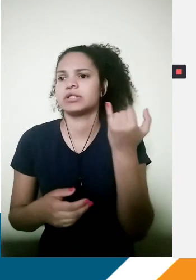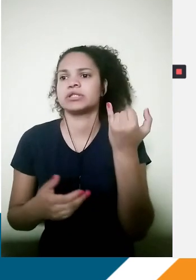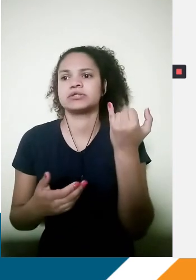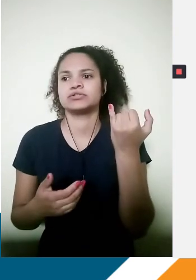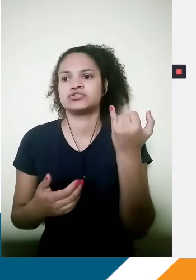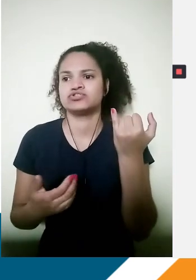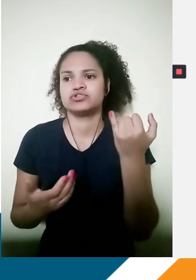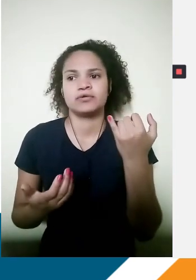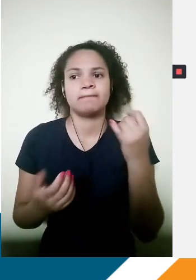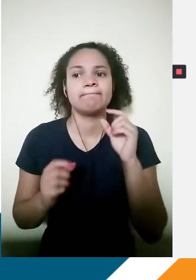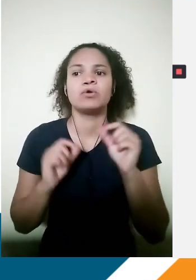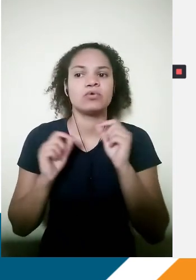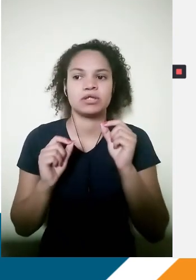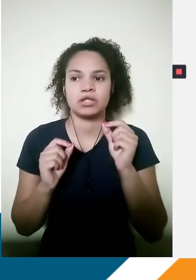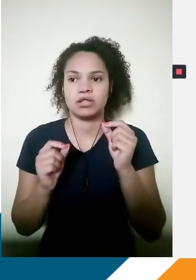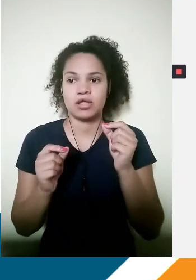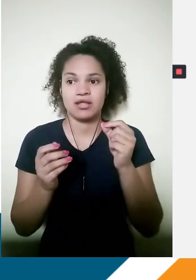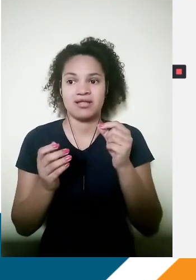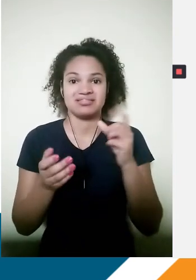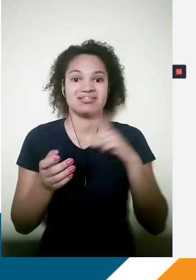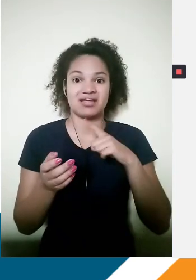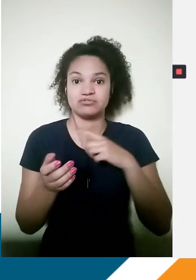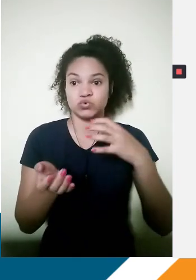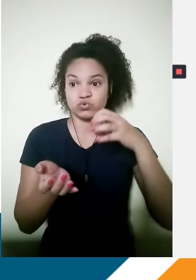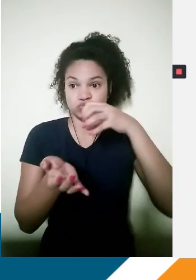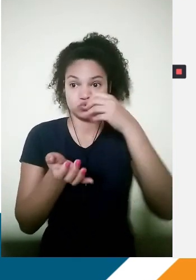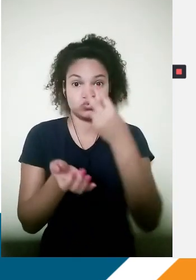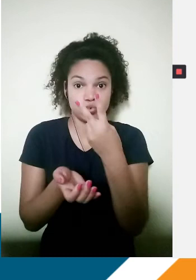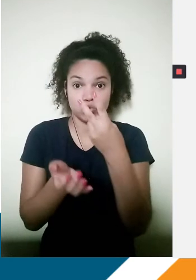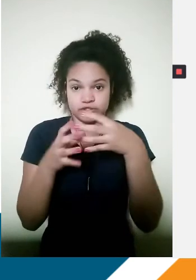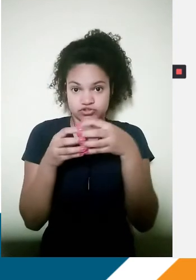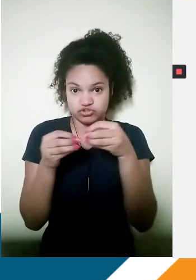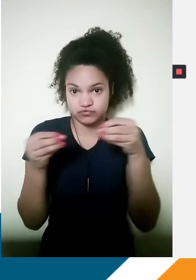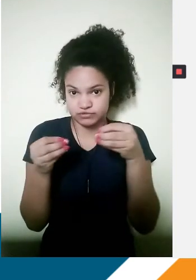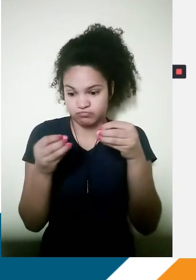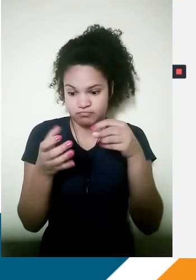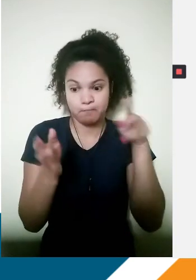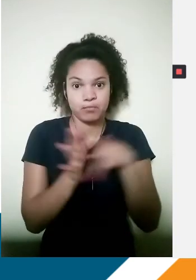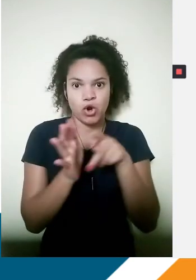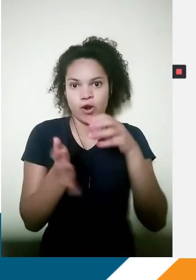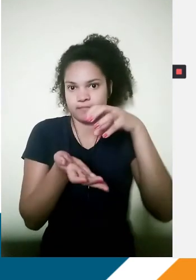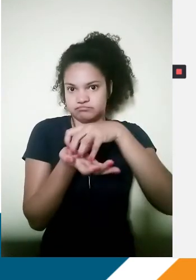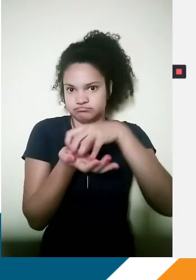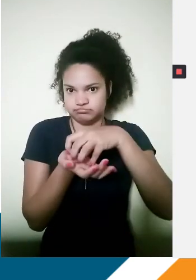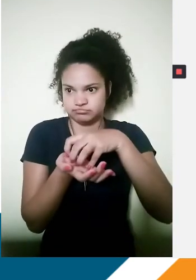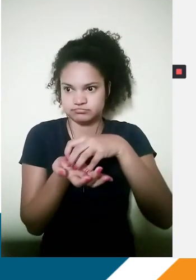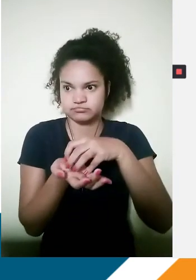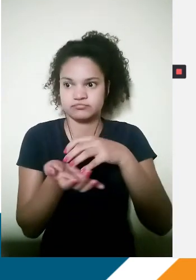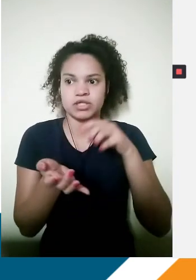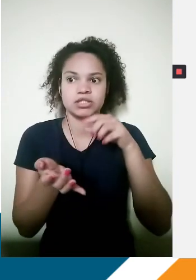que na meiose vai ocorrer duas divisões nucleares, para a formação de células haploides. Então, na